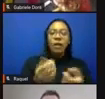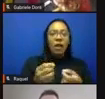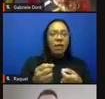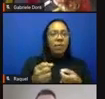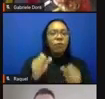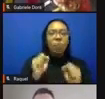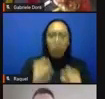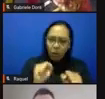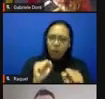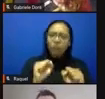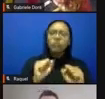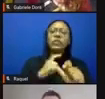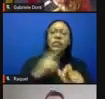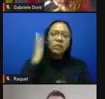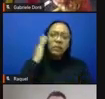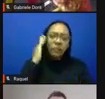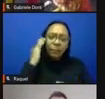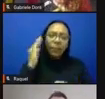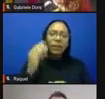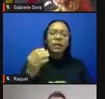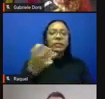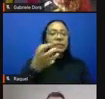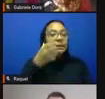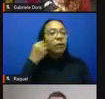mandarem, terem um celular, salvarem,